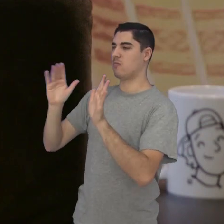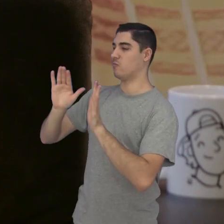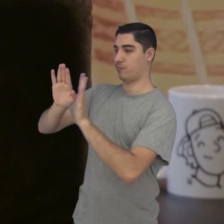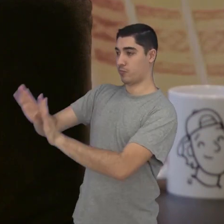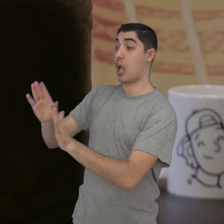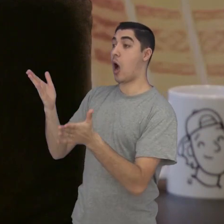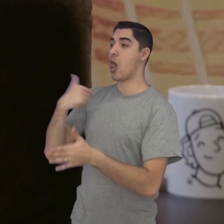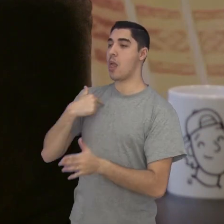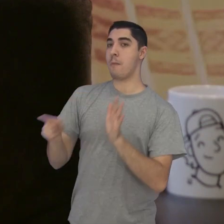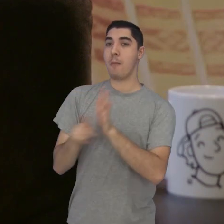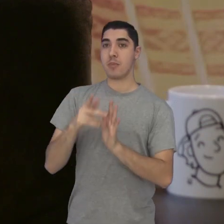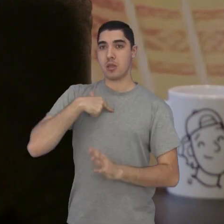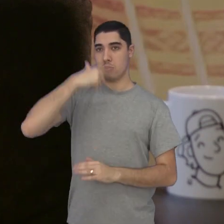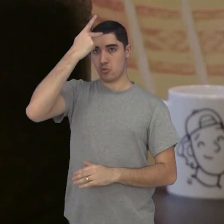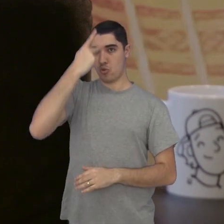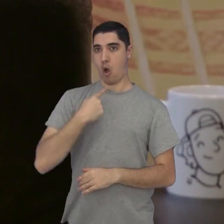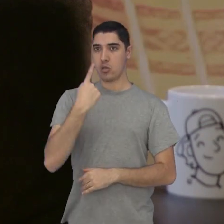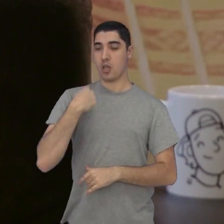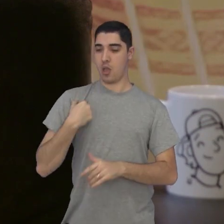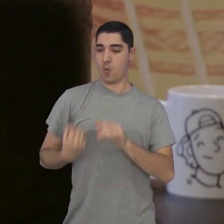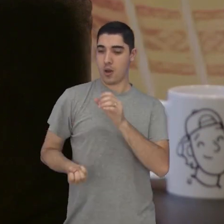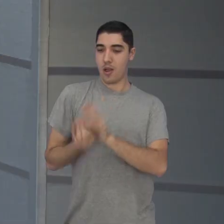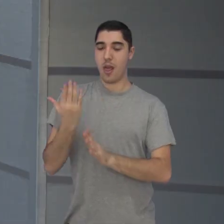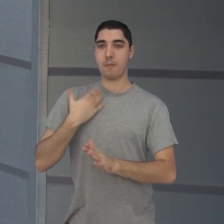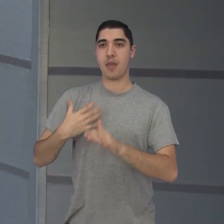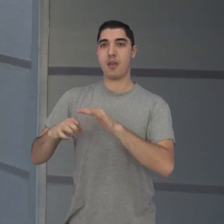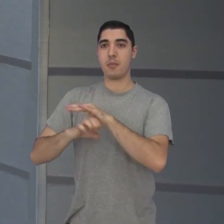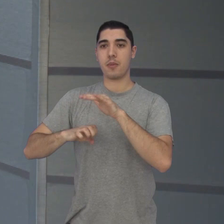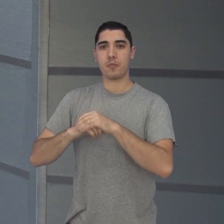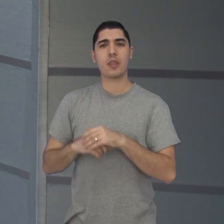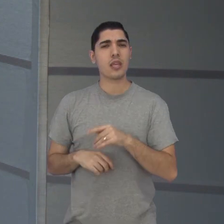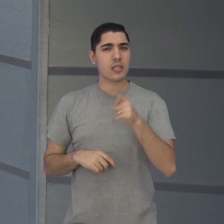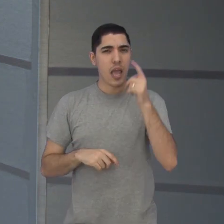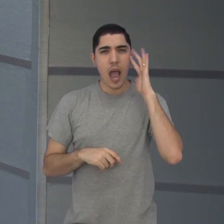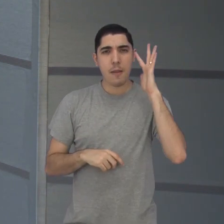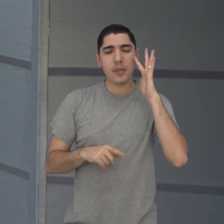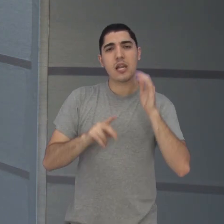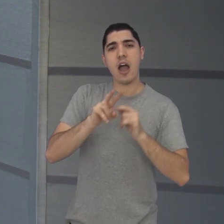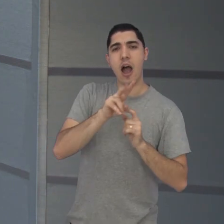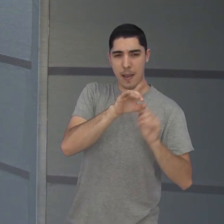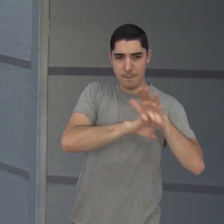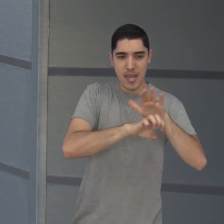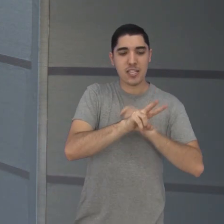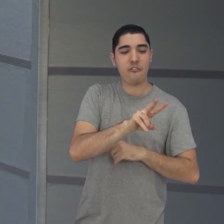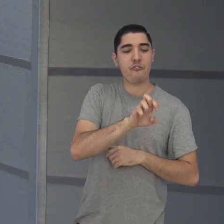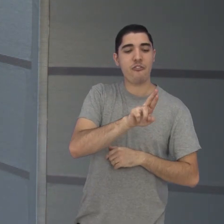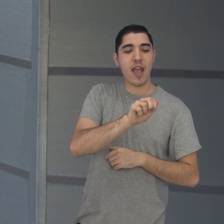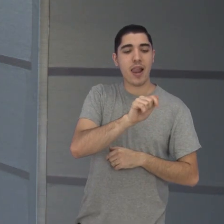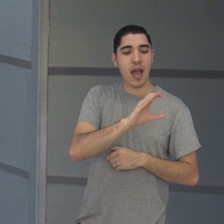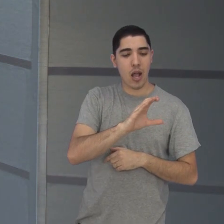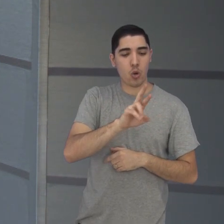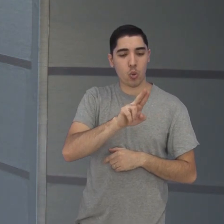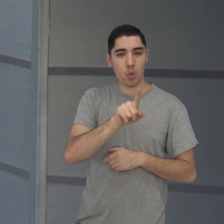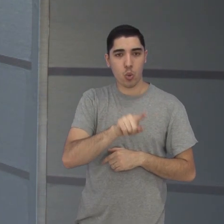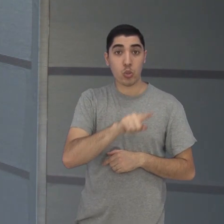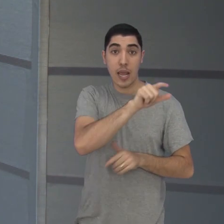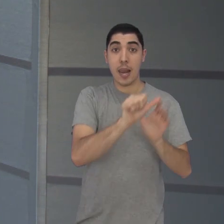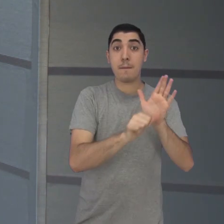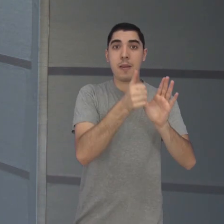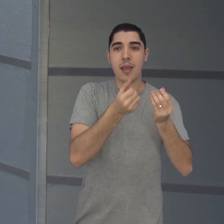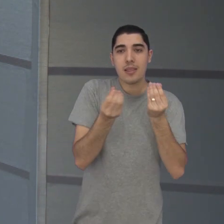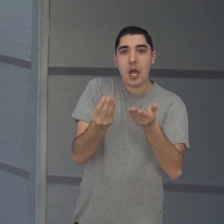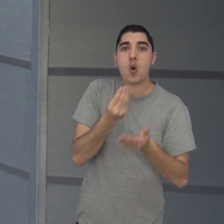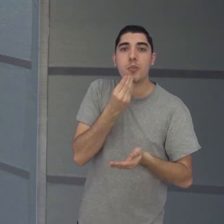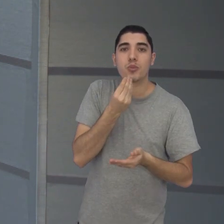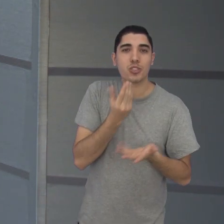minhas ideias, o meu personagem do jeito que eu quero. Então você acha que a Vera Cruz deu a primeira projeção dele? Exatamente. E isso ajudou ele? O primeiro pontapé Muito, inicial veio da Vera Cruz? Foi